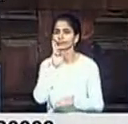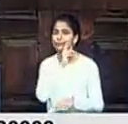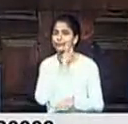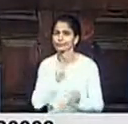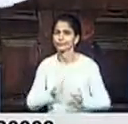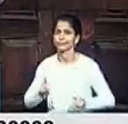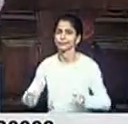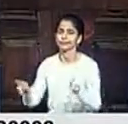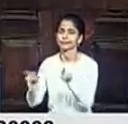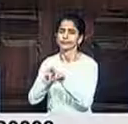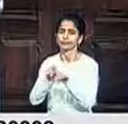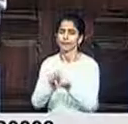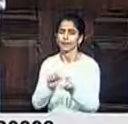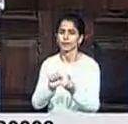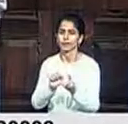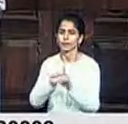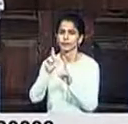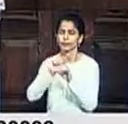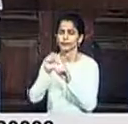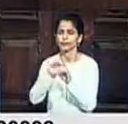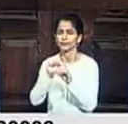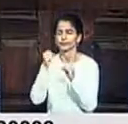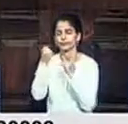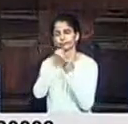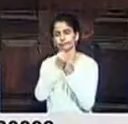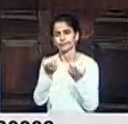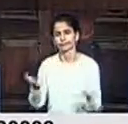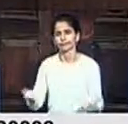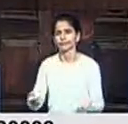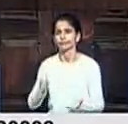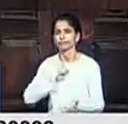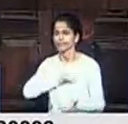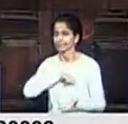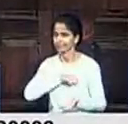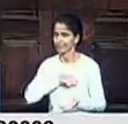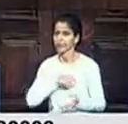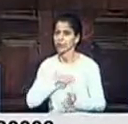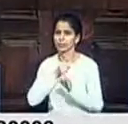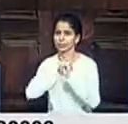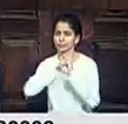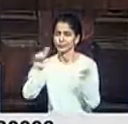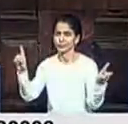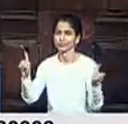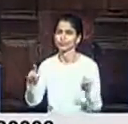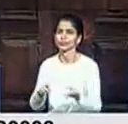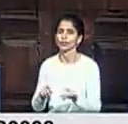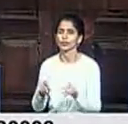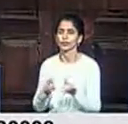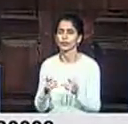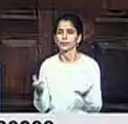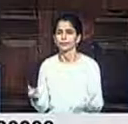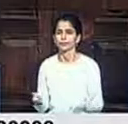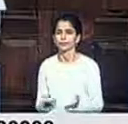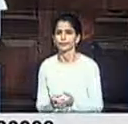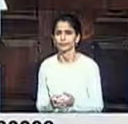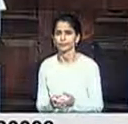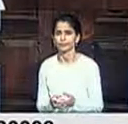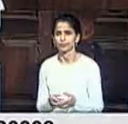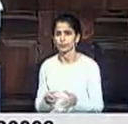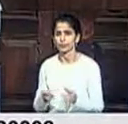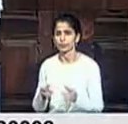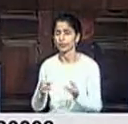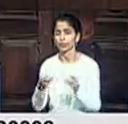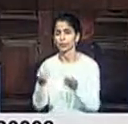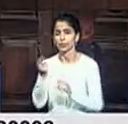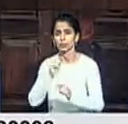social. São medidas completamente cruéis, perversas, injustas, antissociais e com ganho muito